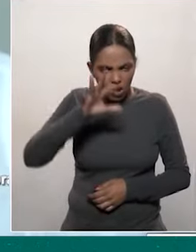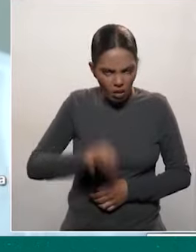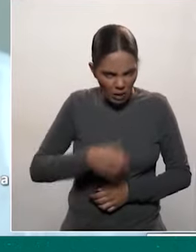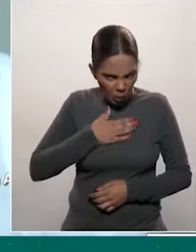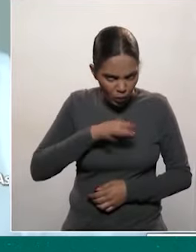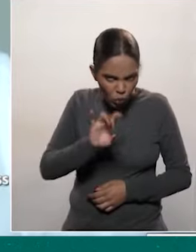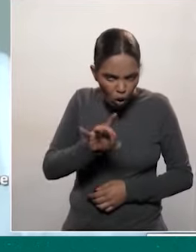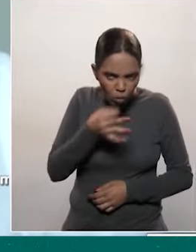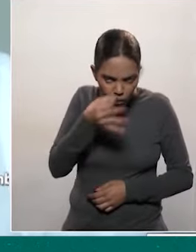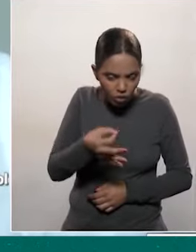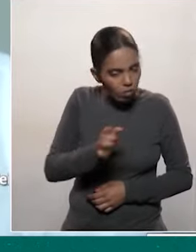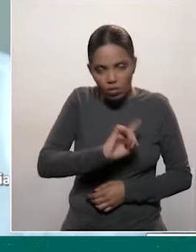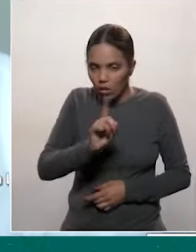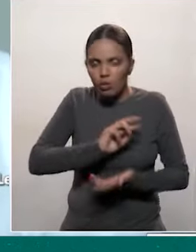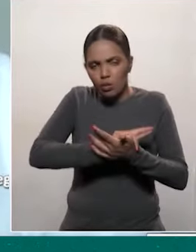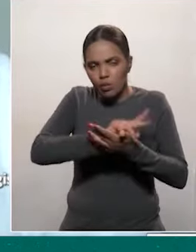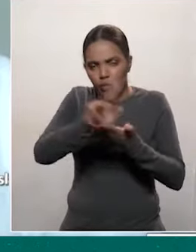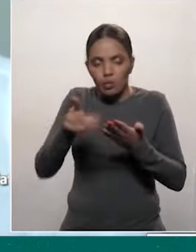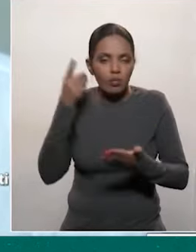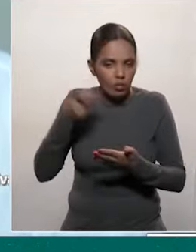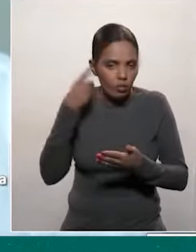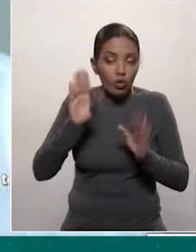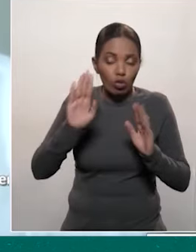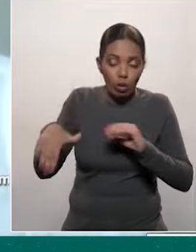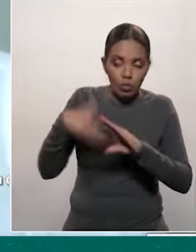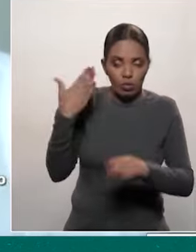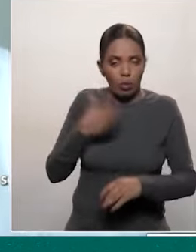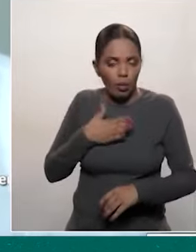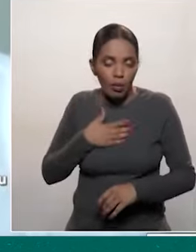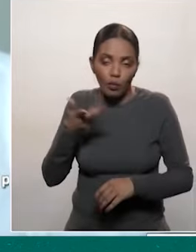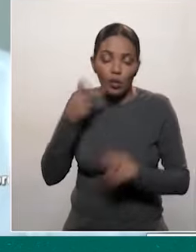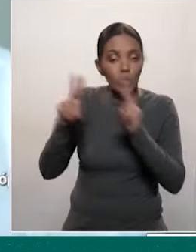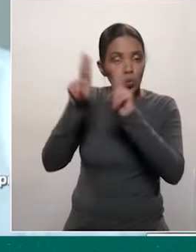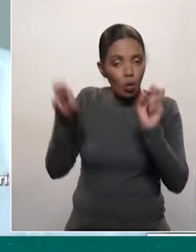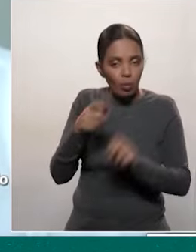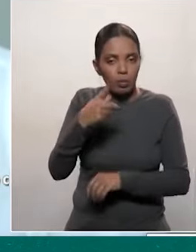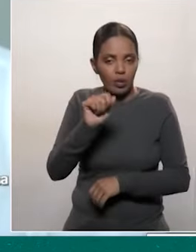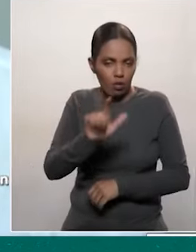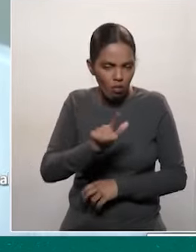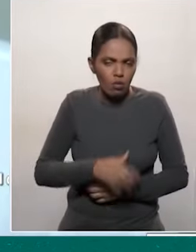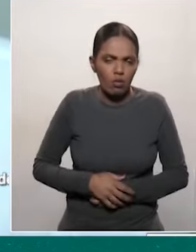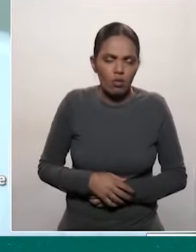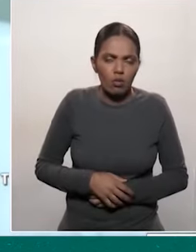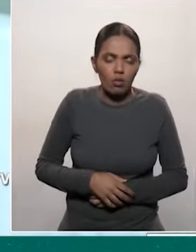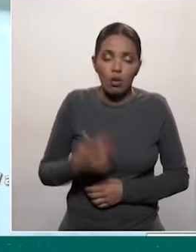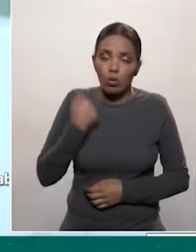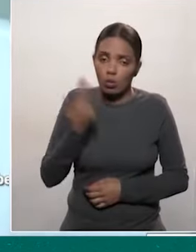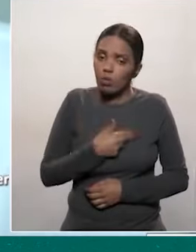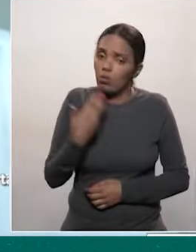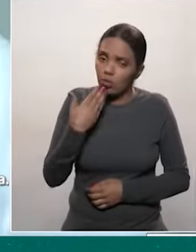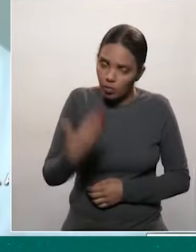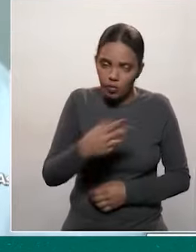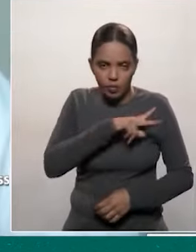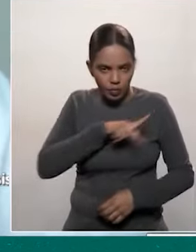meu, é um pedido de vários deputados que já escreveram para mim, inclusive, sobre o PL. E a nossa solicitação,